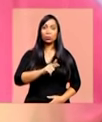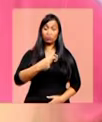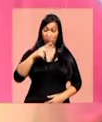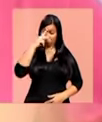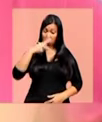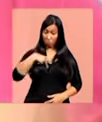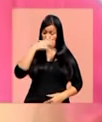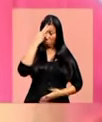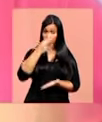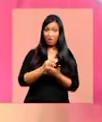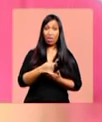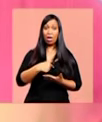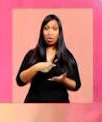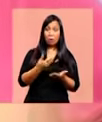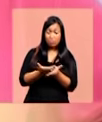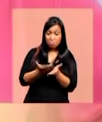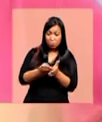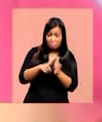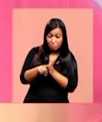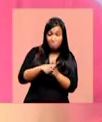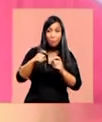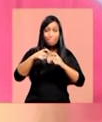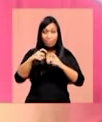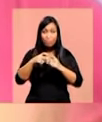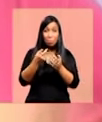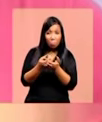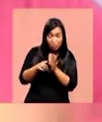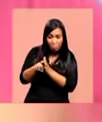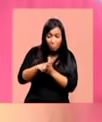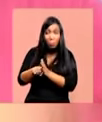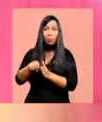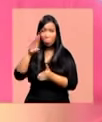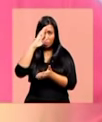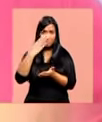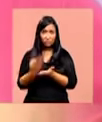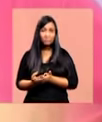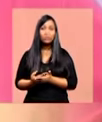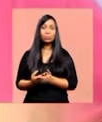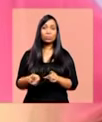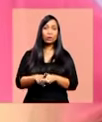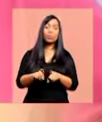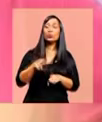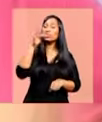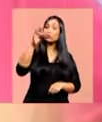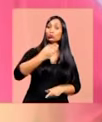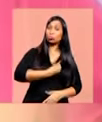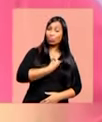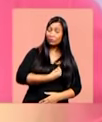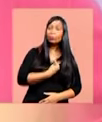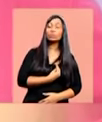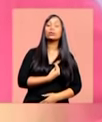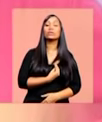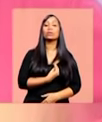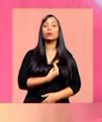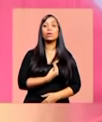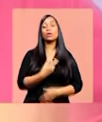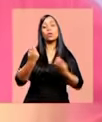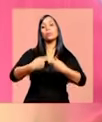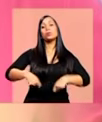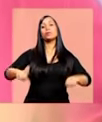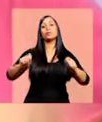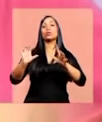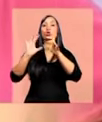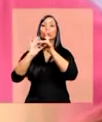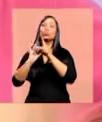se você tem fé em você, no caso, se você tem fé na medicina, se você tem fé no seu médico, se você tem fé no futuro da sua vida e tudo mais, não